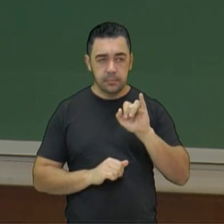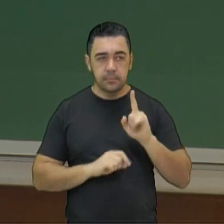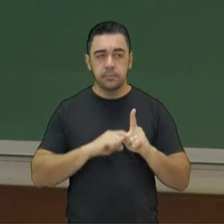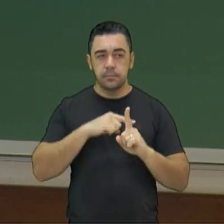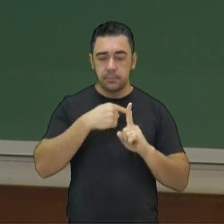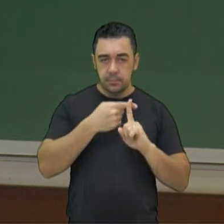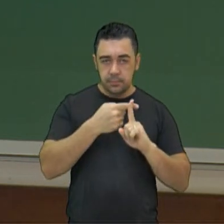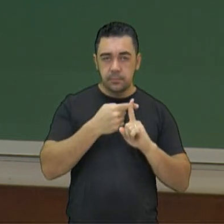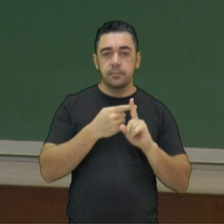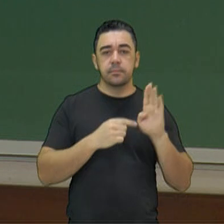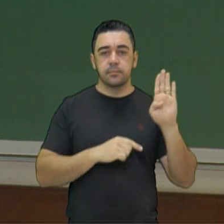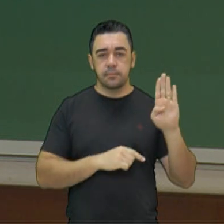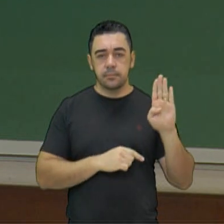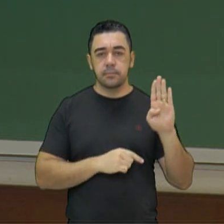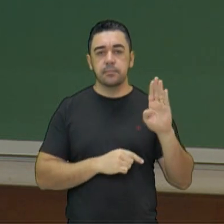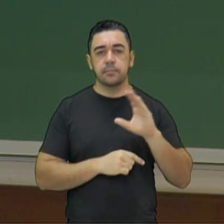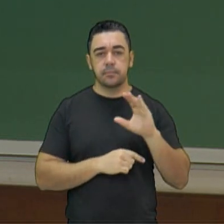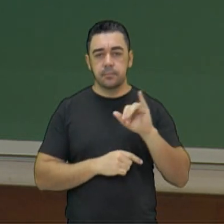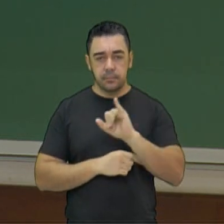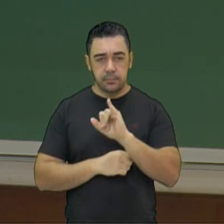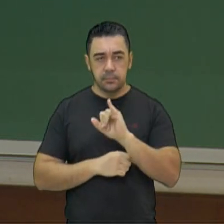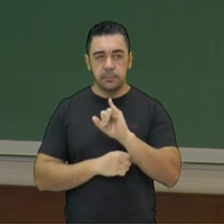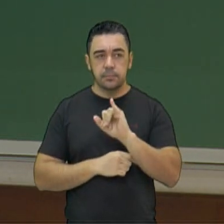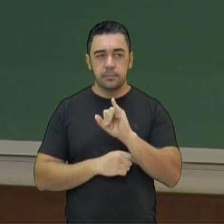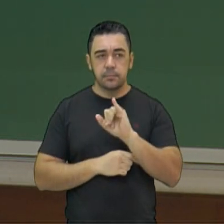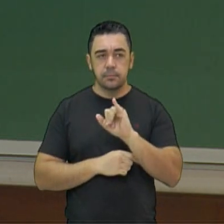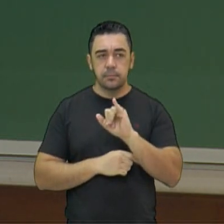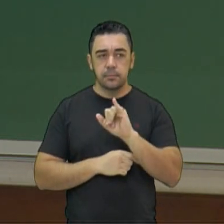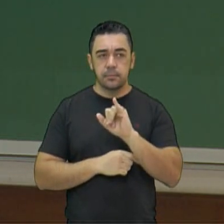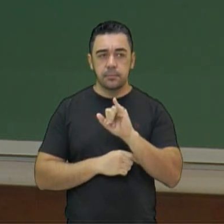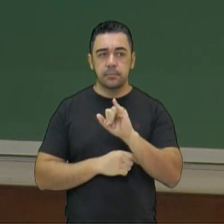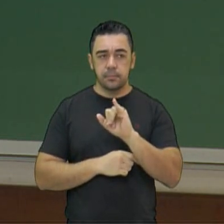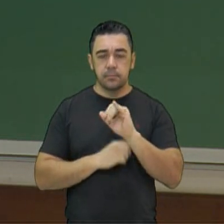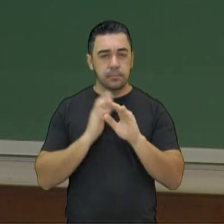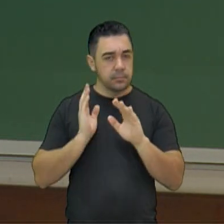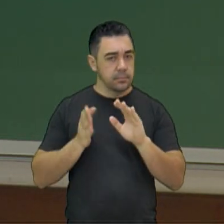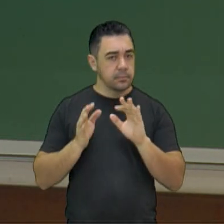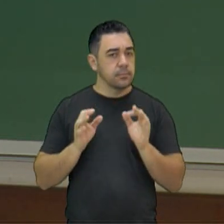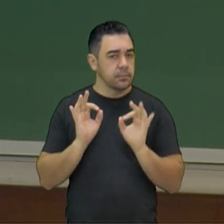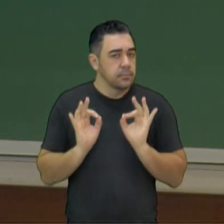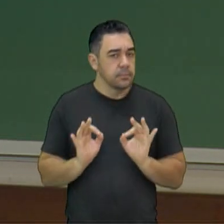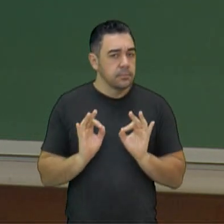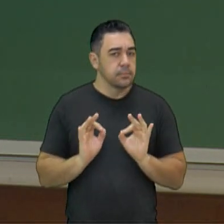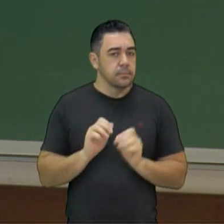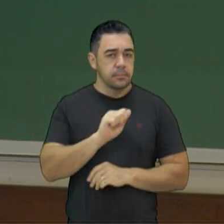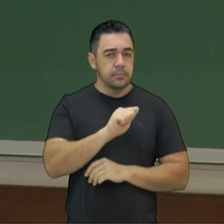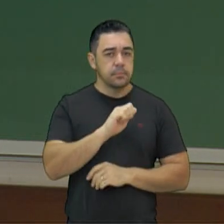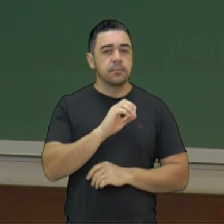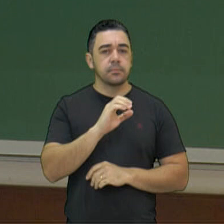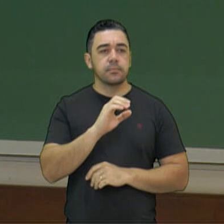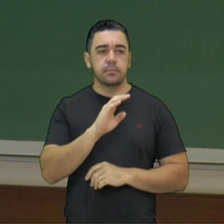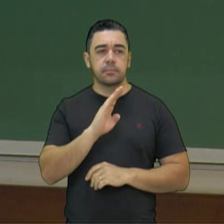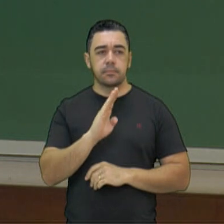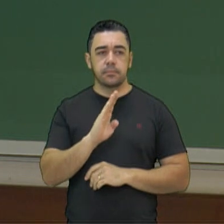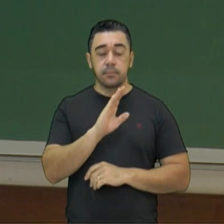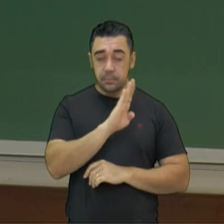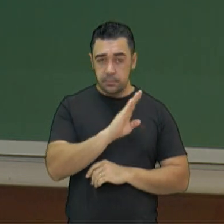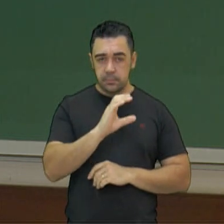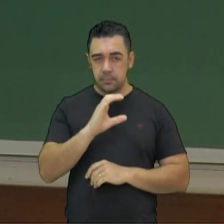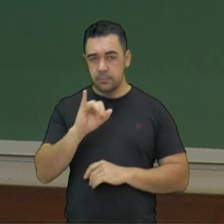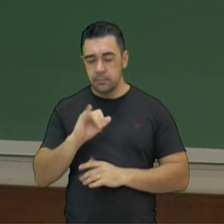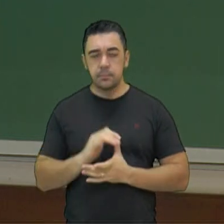eu vou multiplicar o BI por C, BCI, já deixo na ordem alfabética também. E